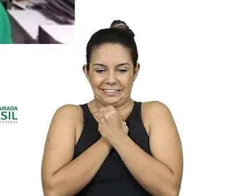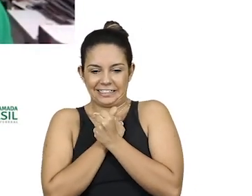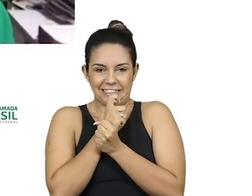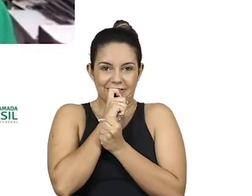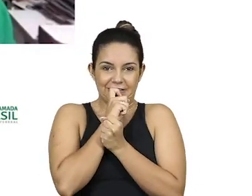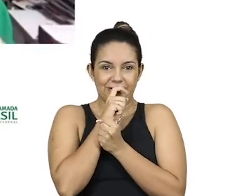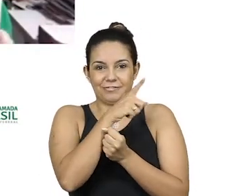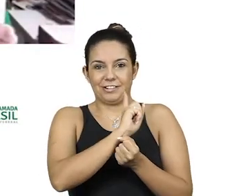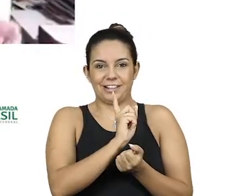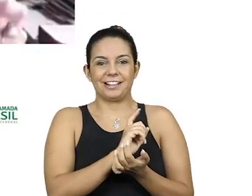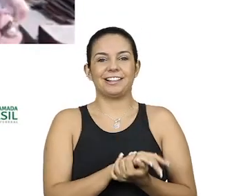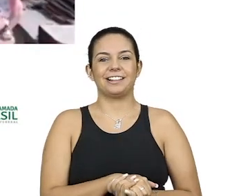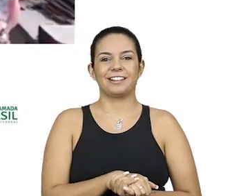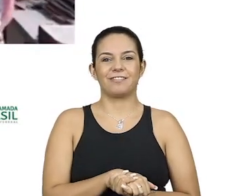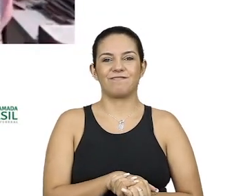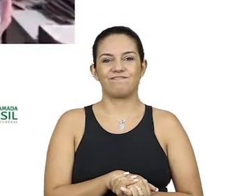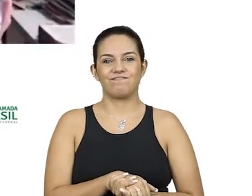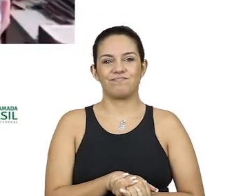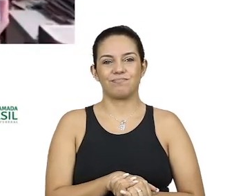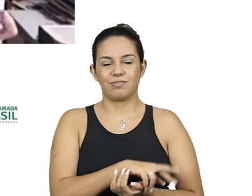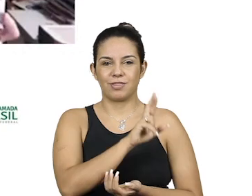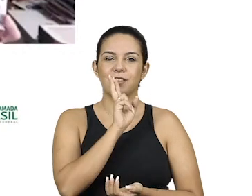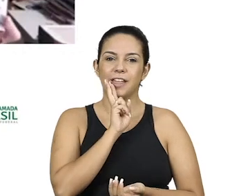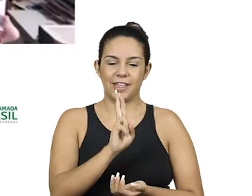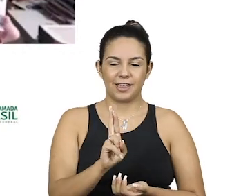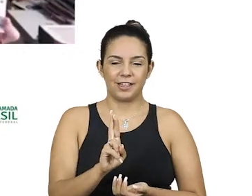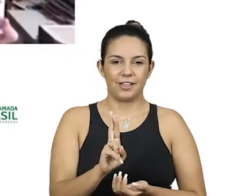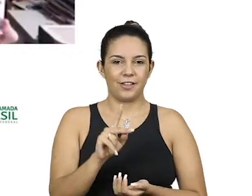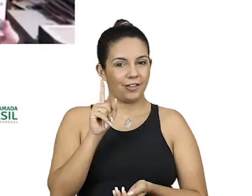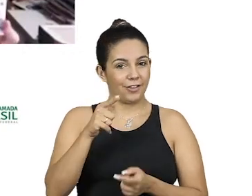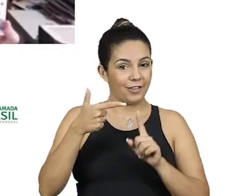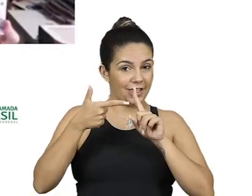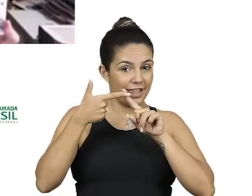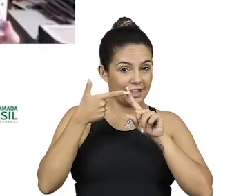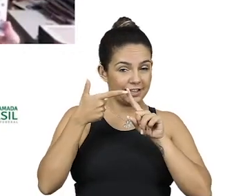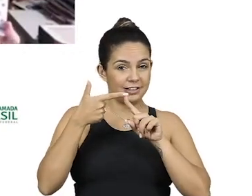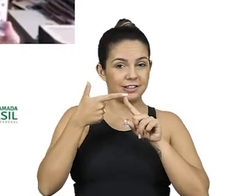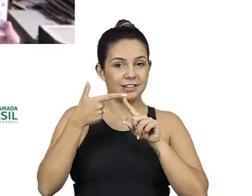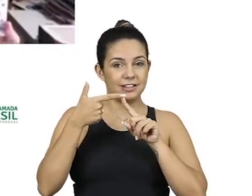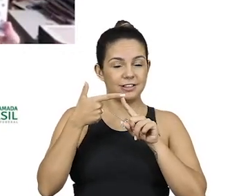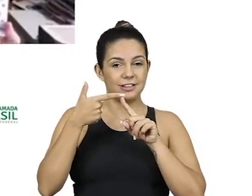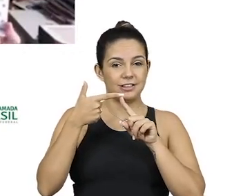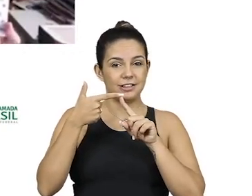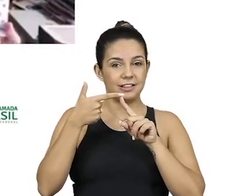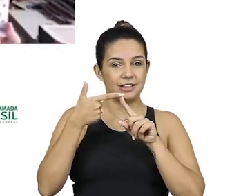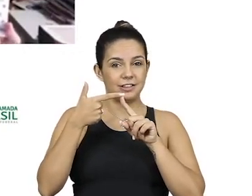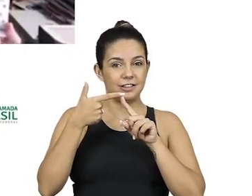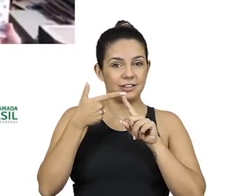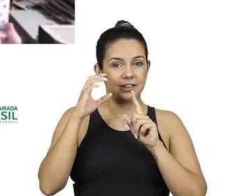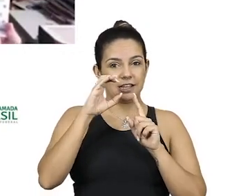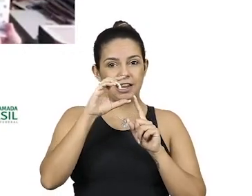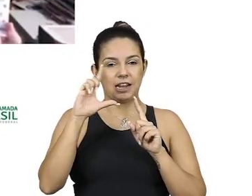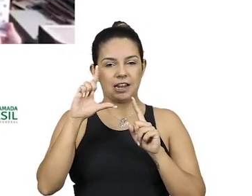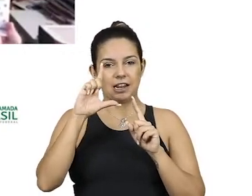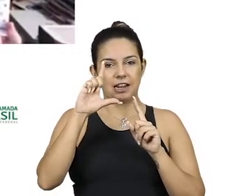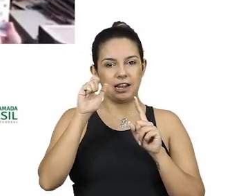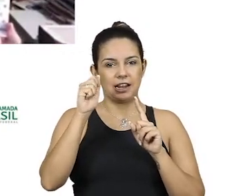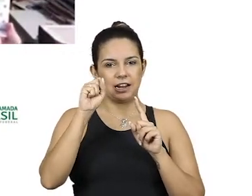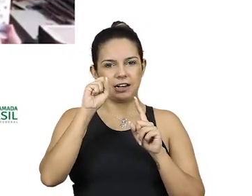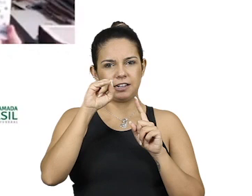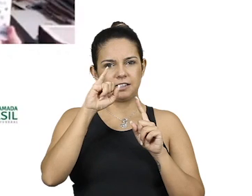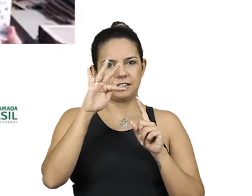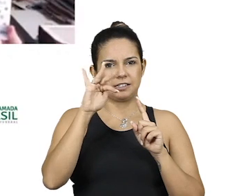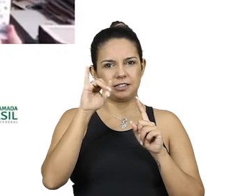Nem Tanto. Olha, é o segundo Classificados e Nem